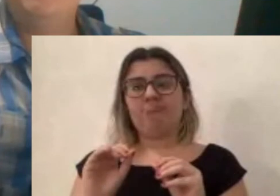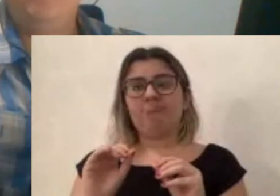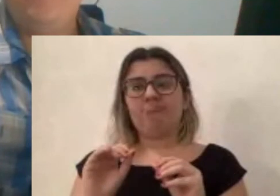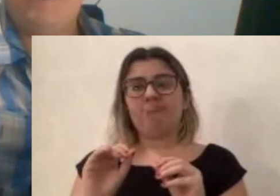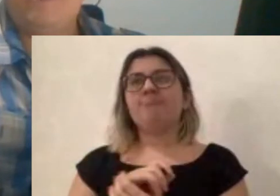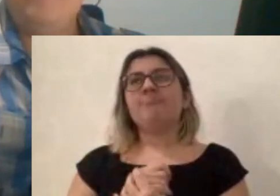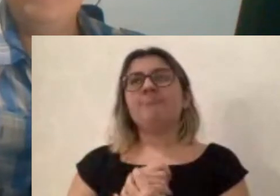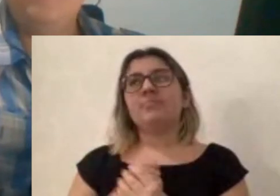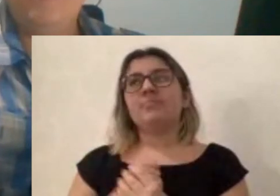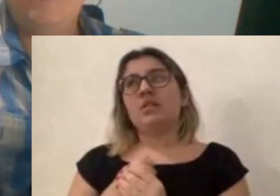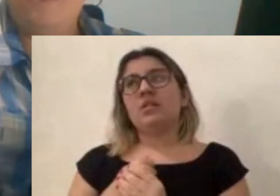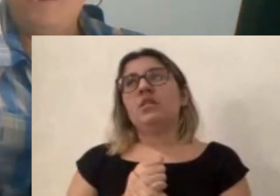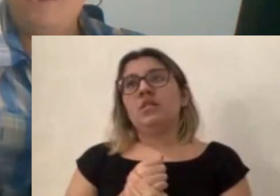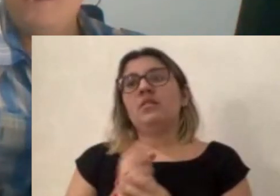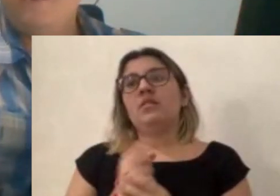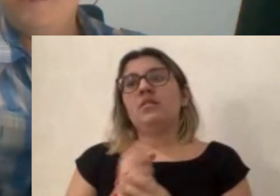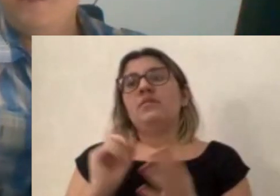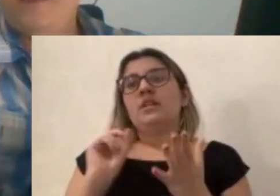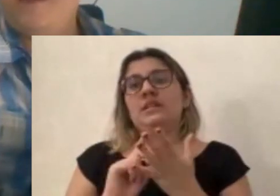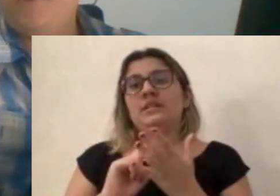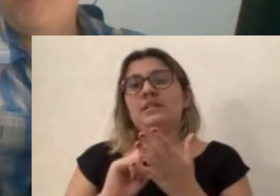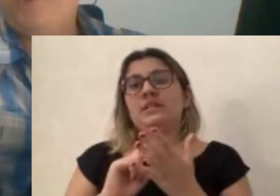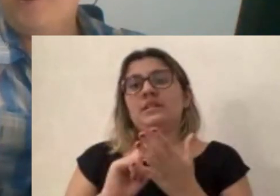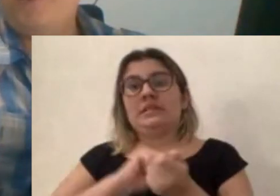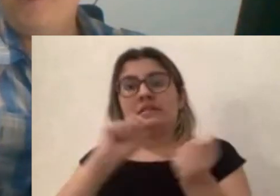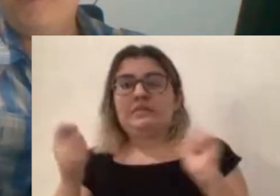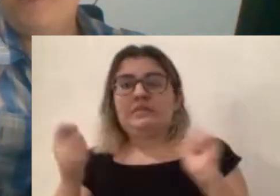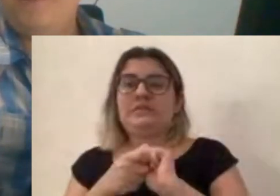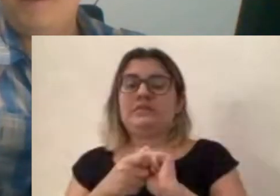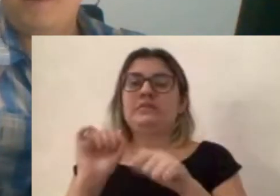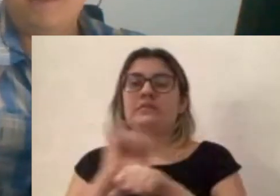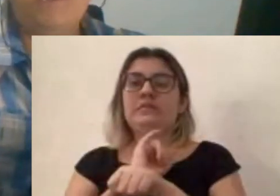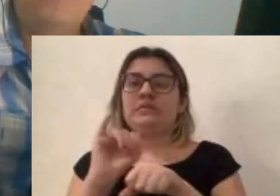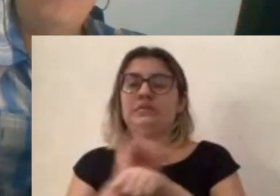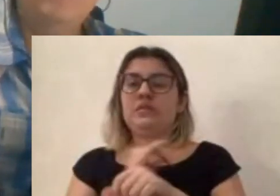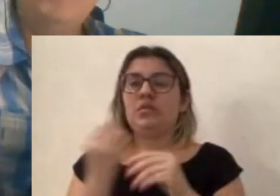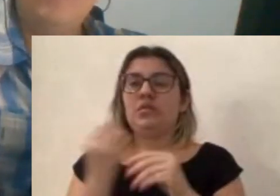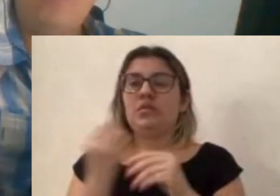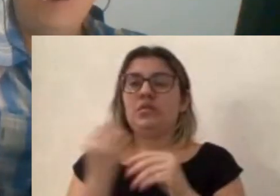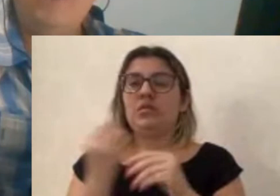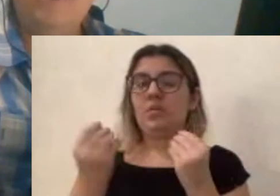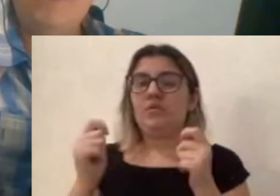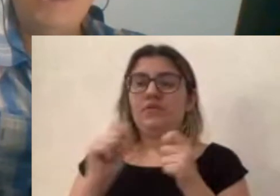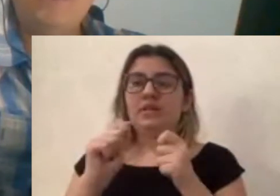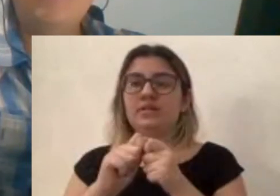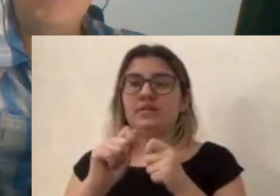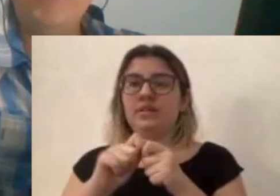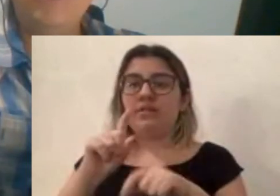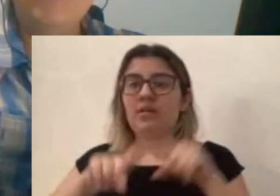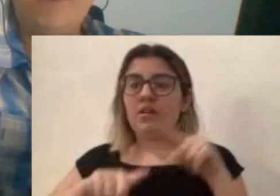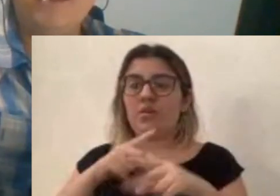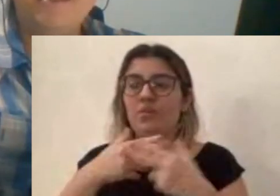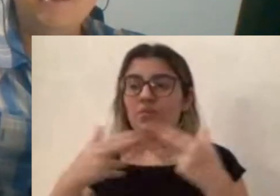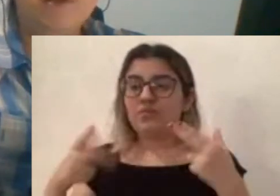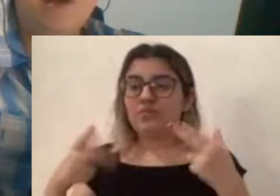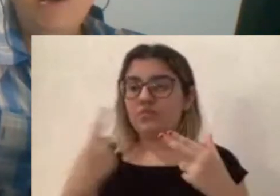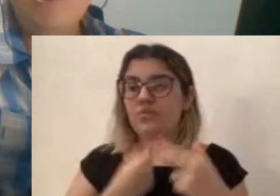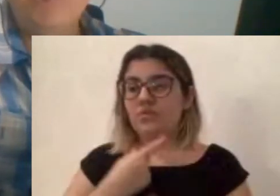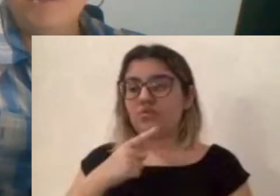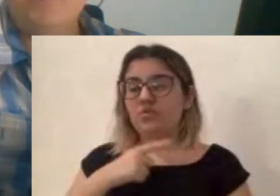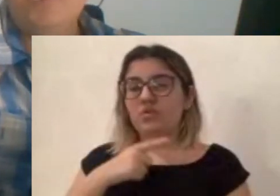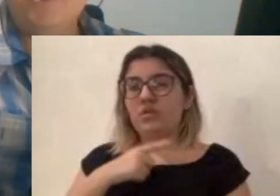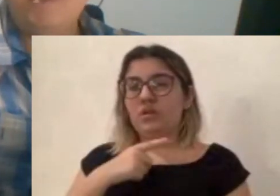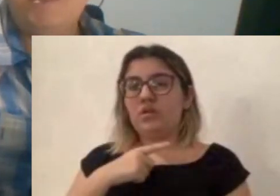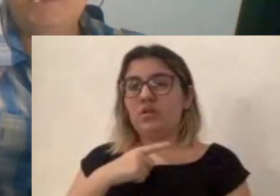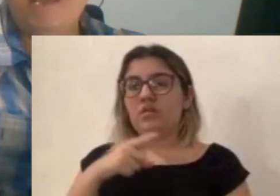né? Celular e não sei o quê. É um pouco reinvenção da roda também, né? Como que a gente faz isso